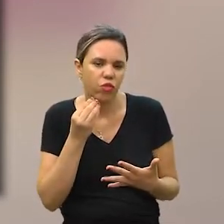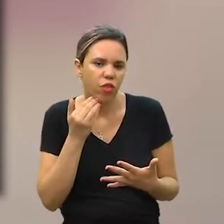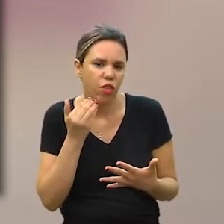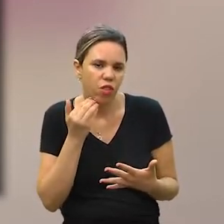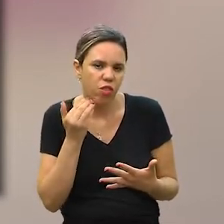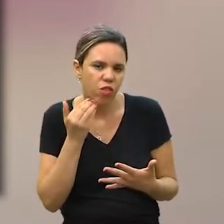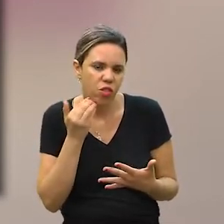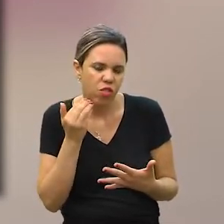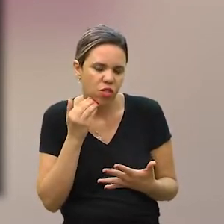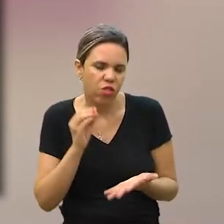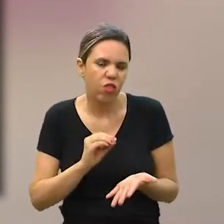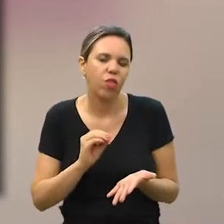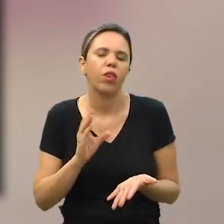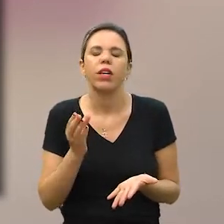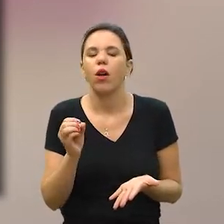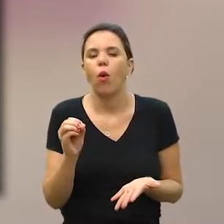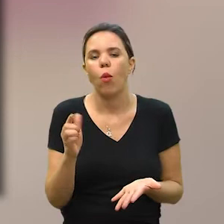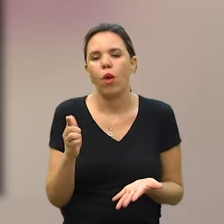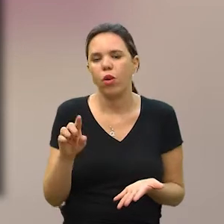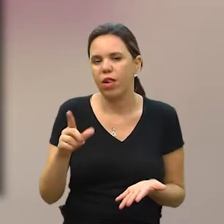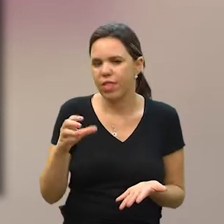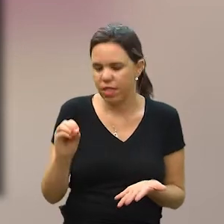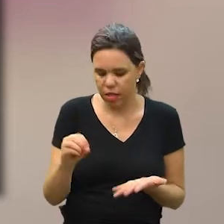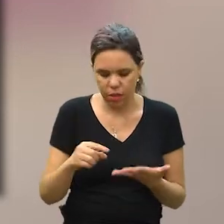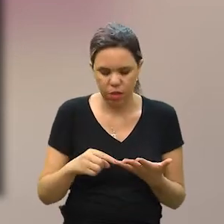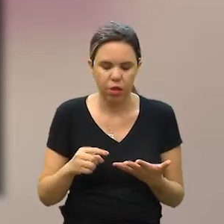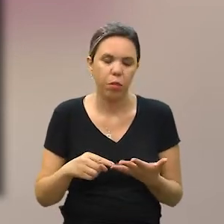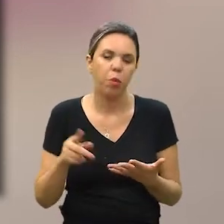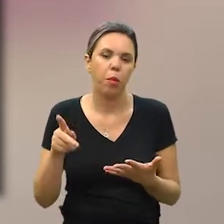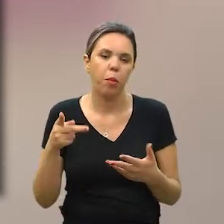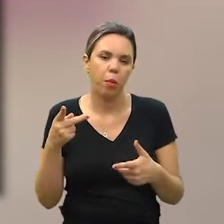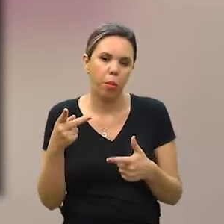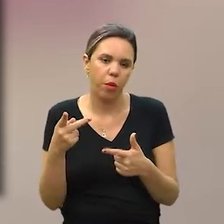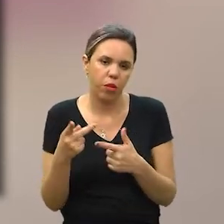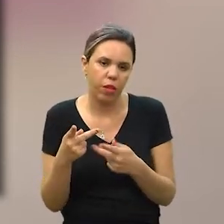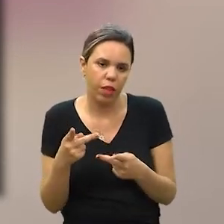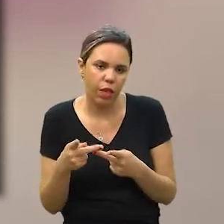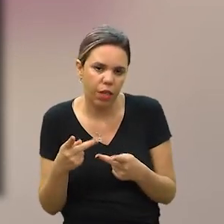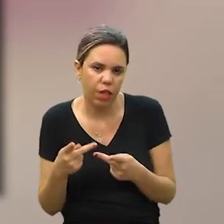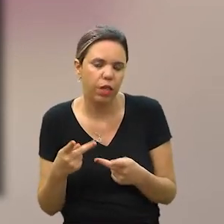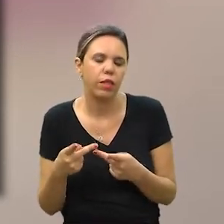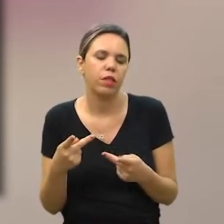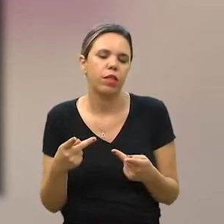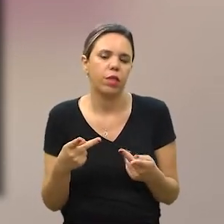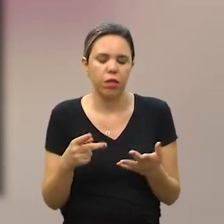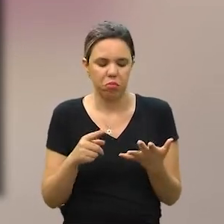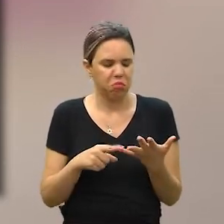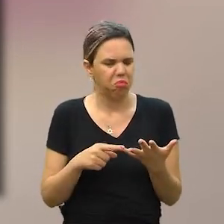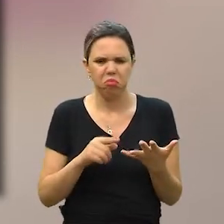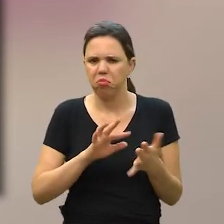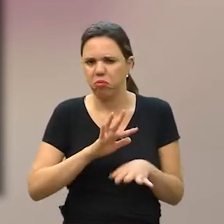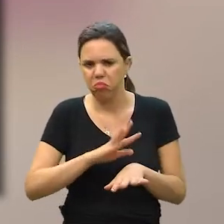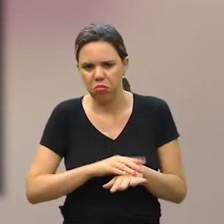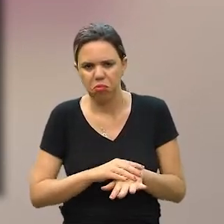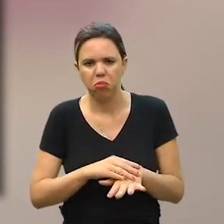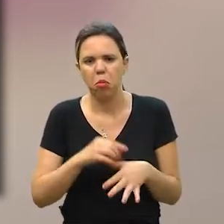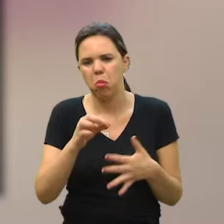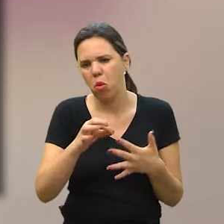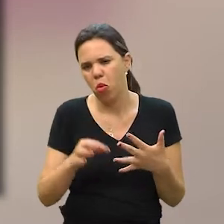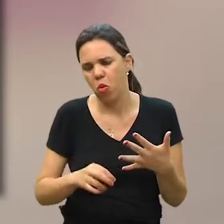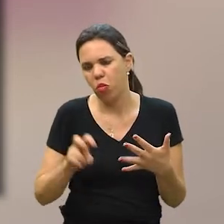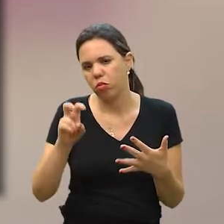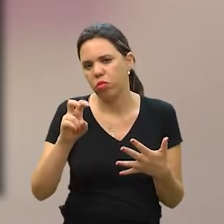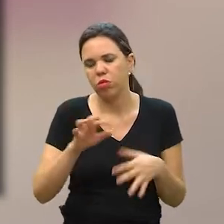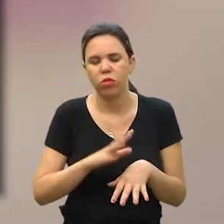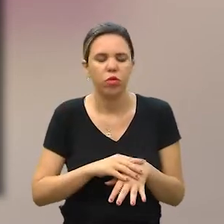deficiências de fatores de anticoagulação, que é a proteína C, proteína S e a antitrombina. E são